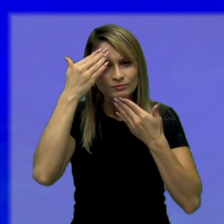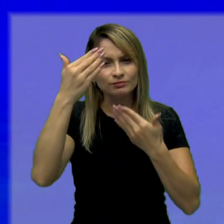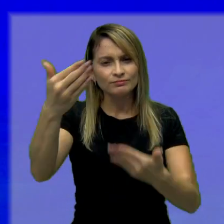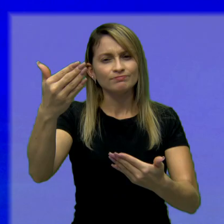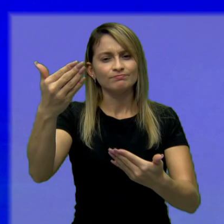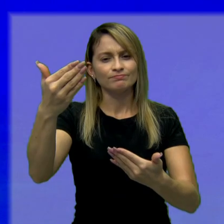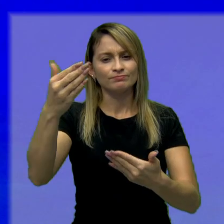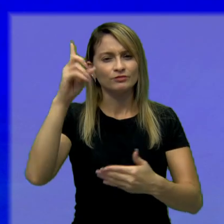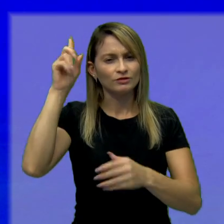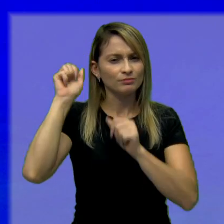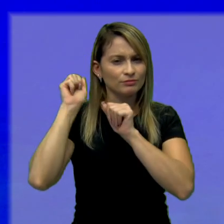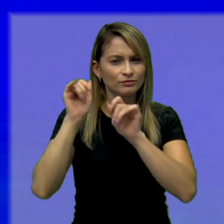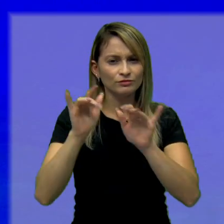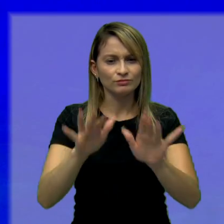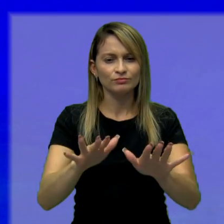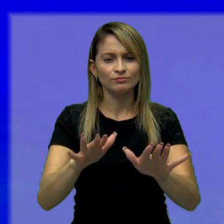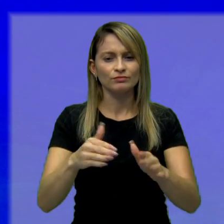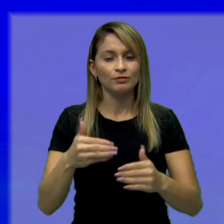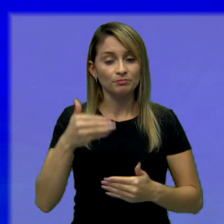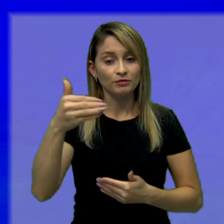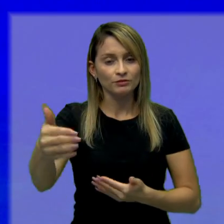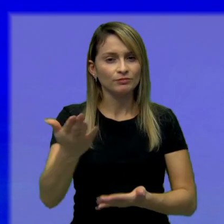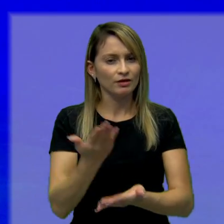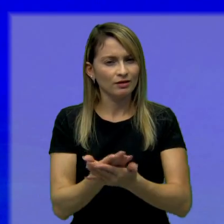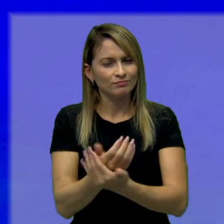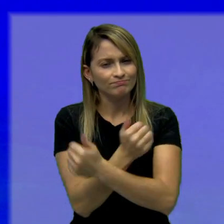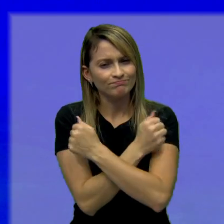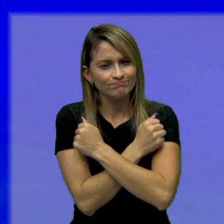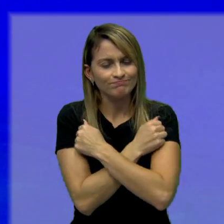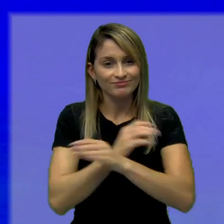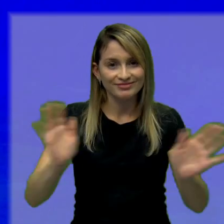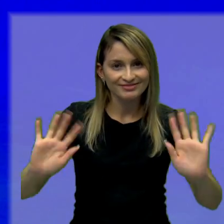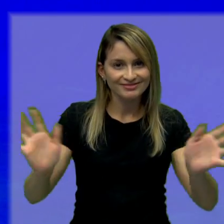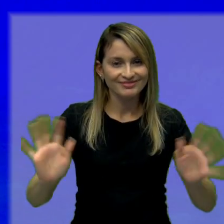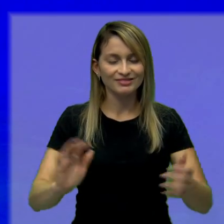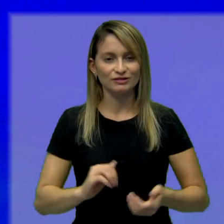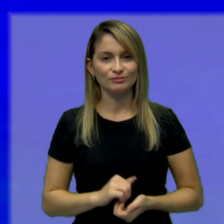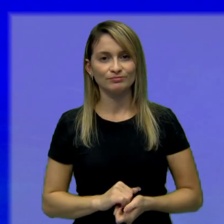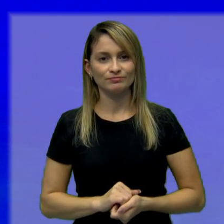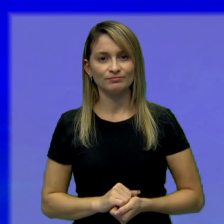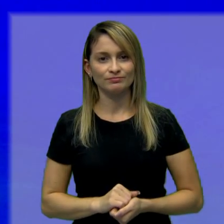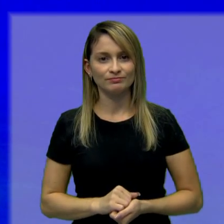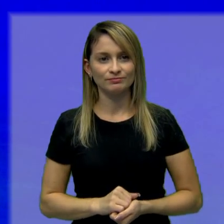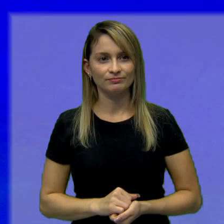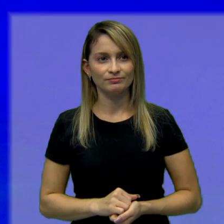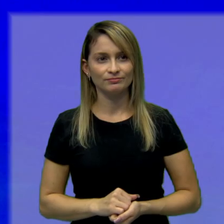Enem. Muito obrigada, fiquem com Deus e até a próxima. Forte abraço!